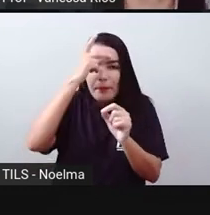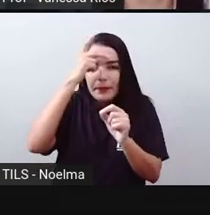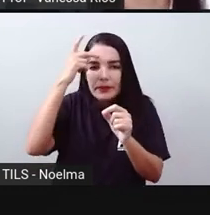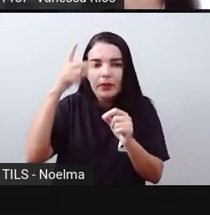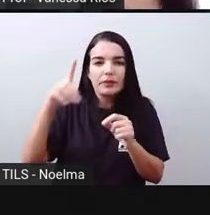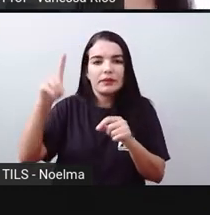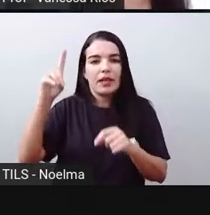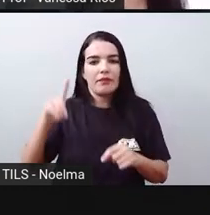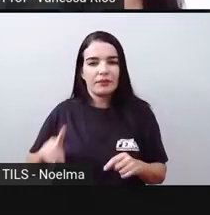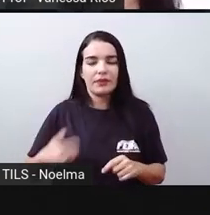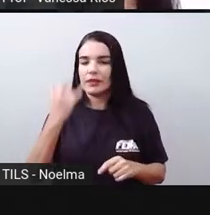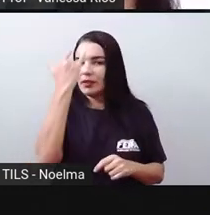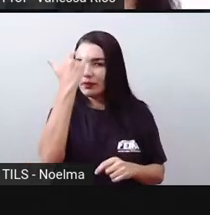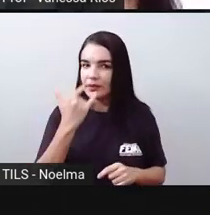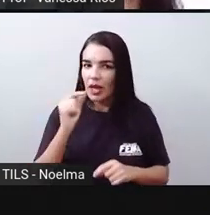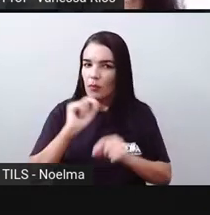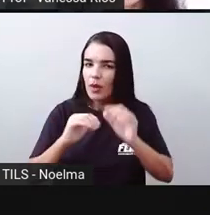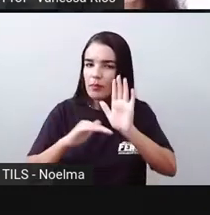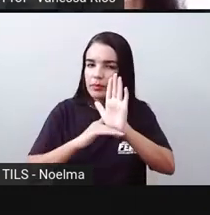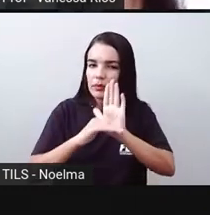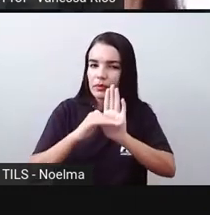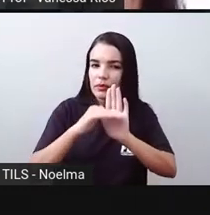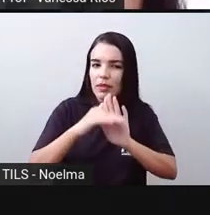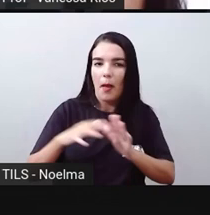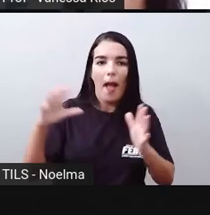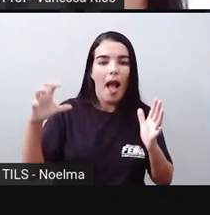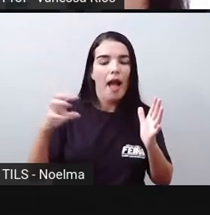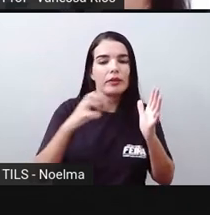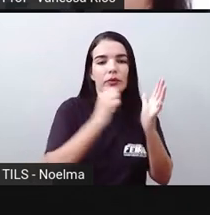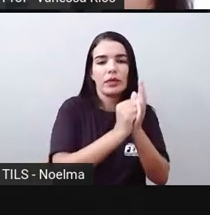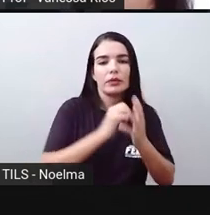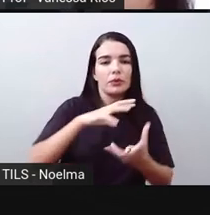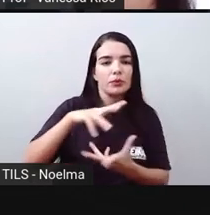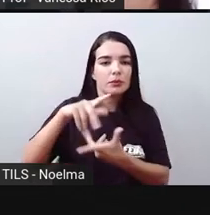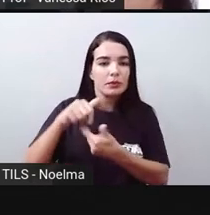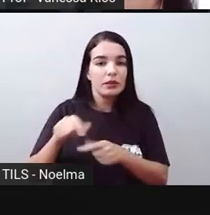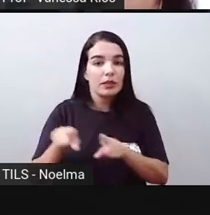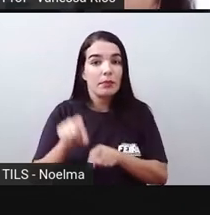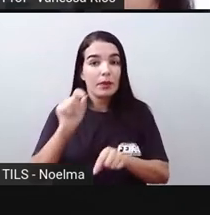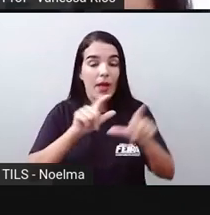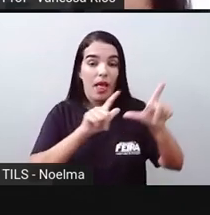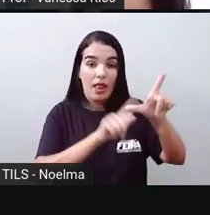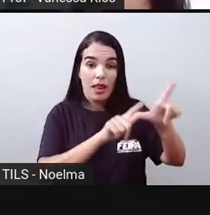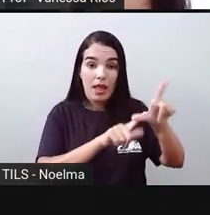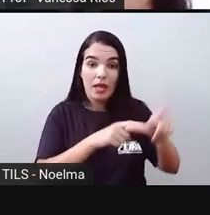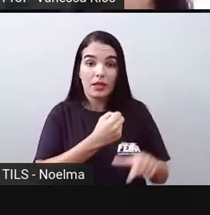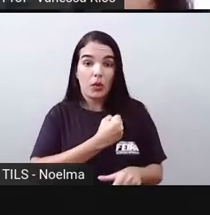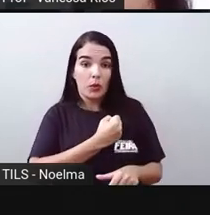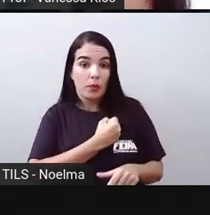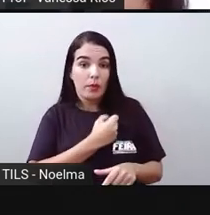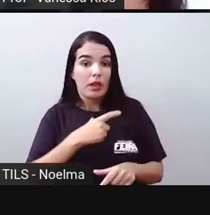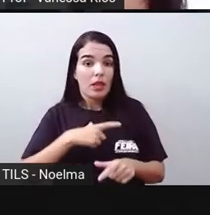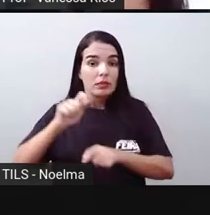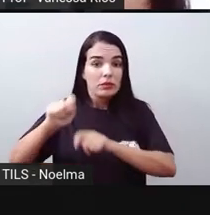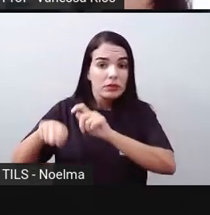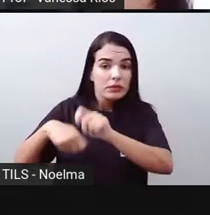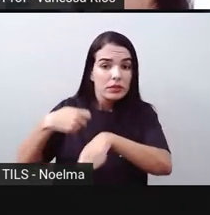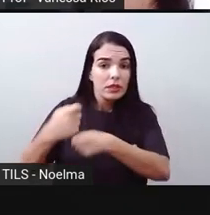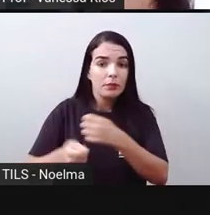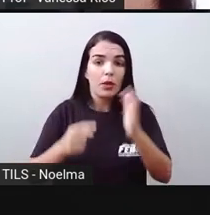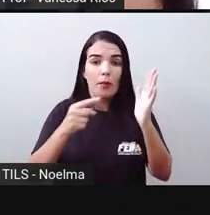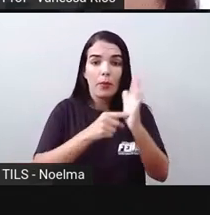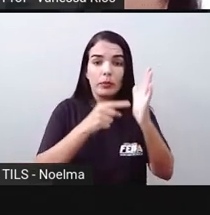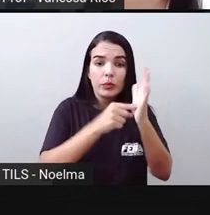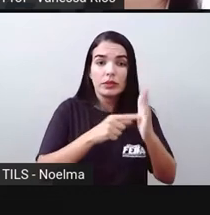visual. O processo é o mais adotado no mundo e, além das letras e números, ele oferece símbolos, pontuação